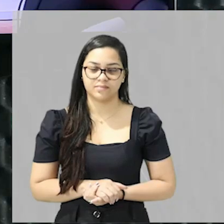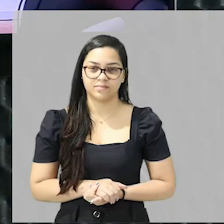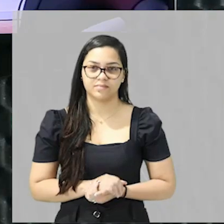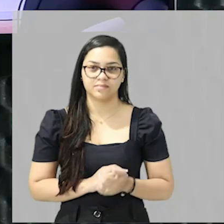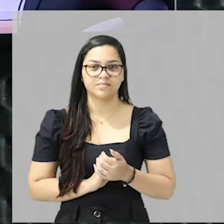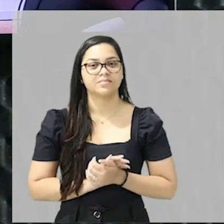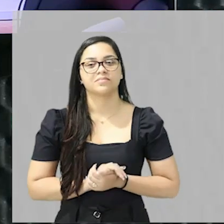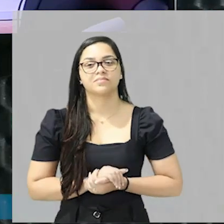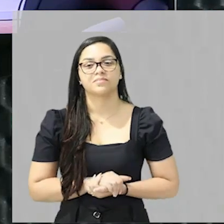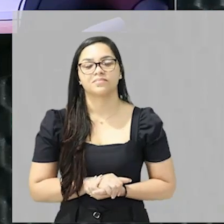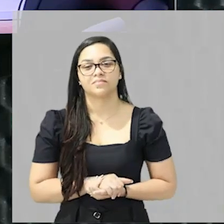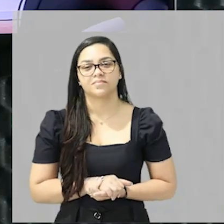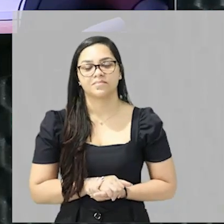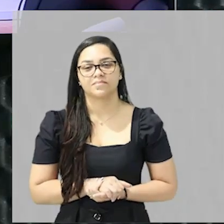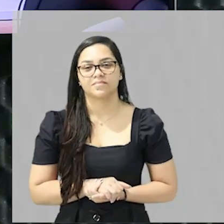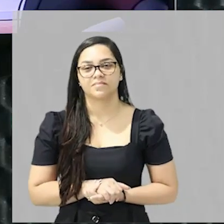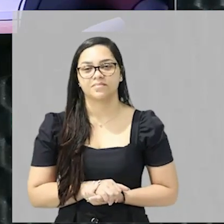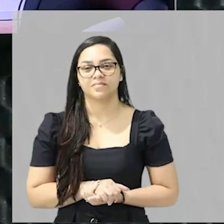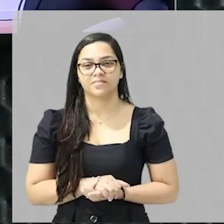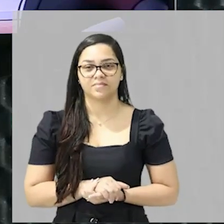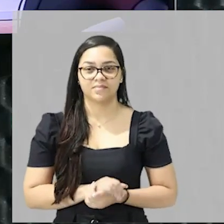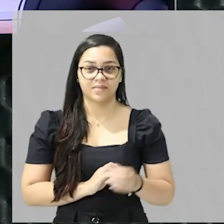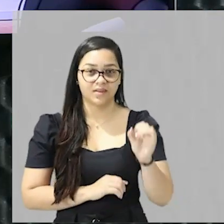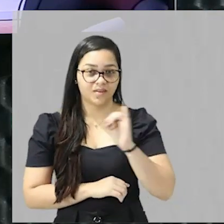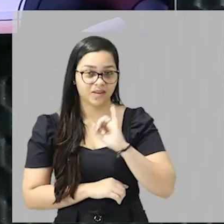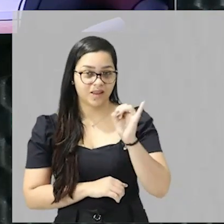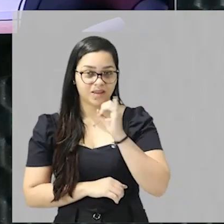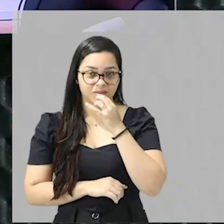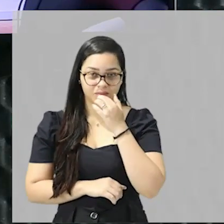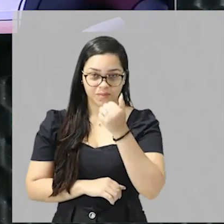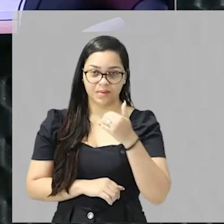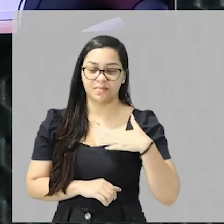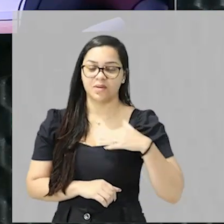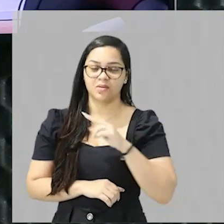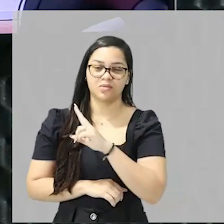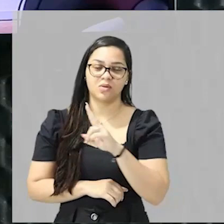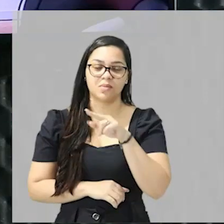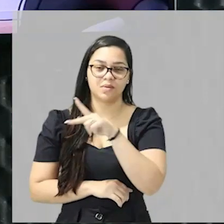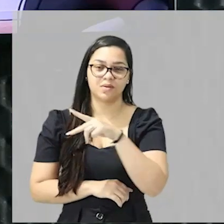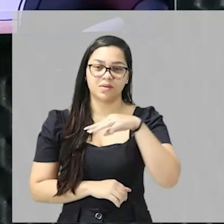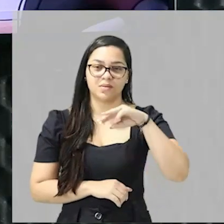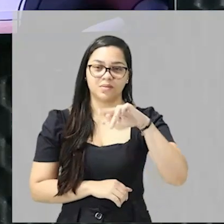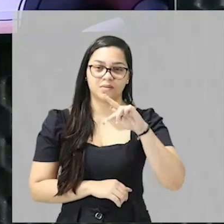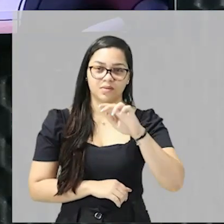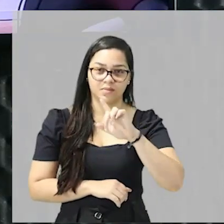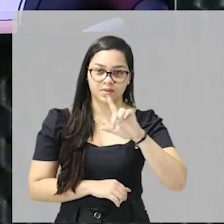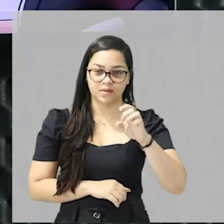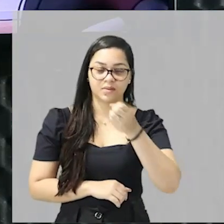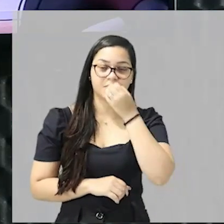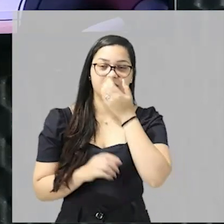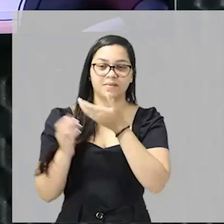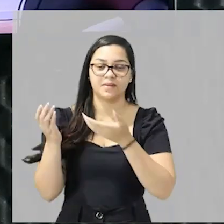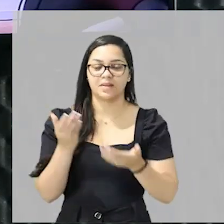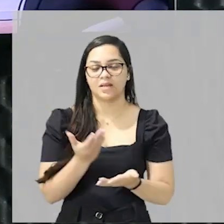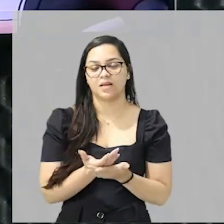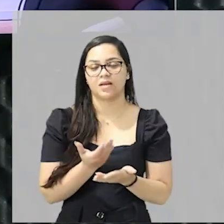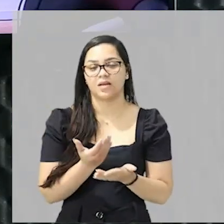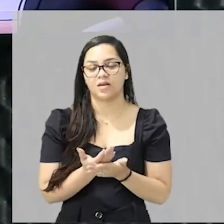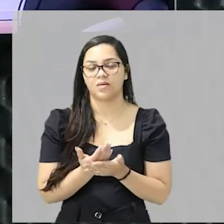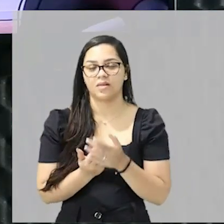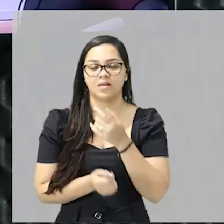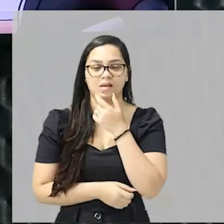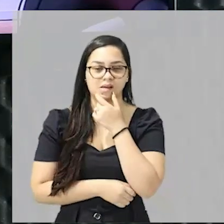Hello everybody, I'm Teacher Michele. Olá pessoal, sou a professora Michele. Sejam bem-vindos a mais uma aula de inglês como parte do nosso